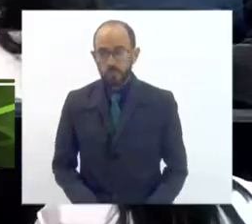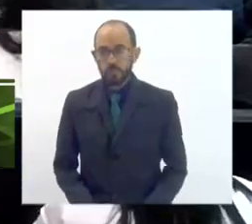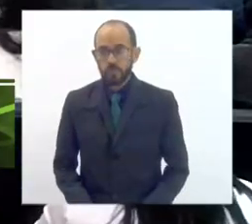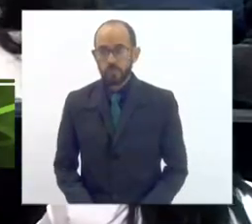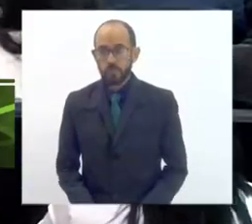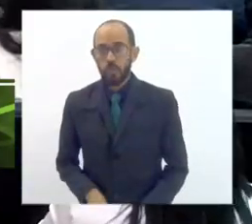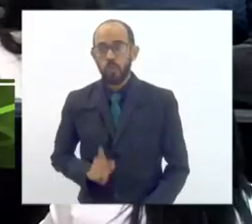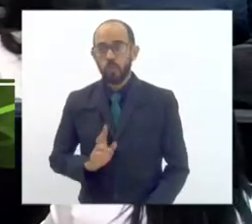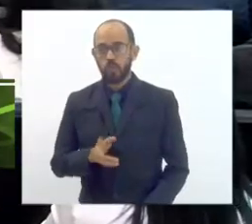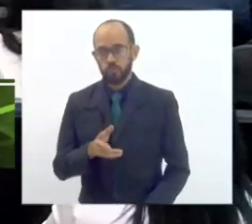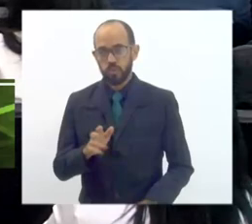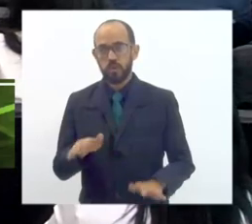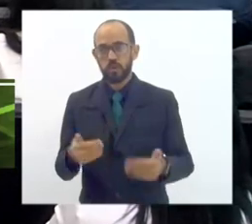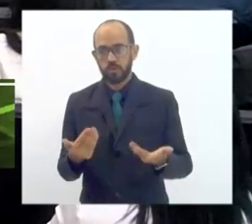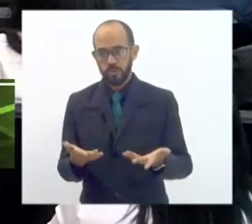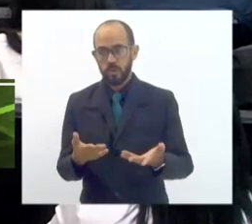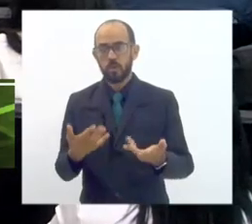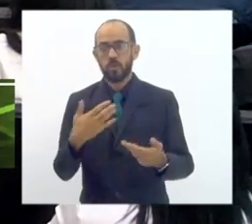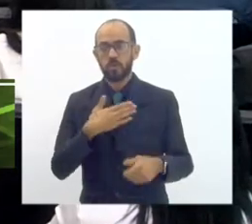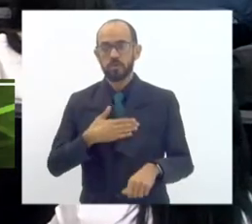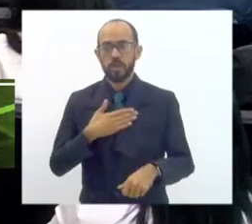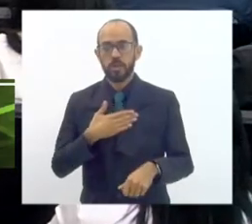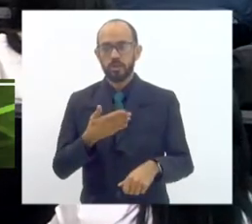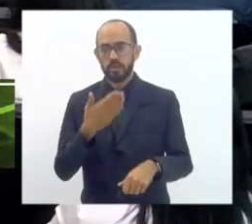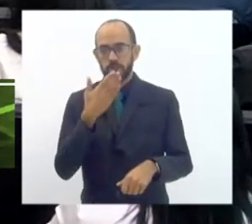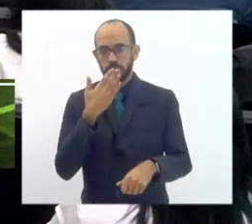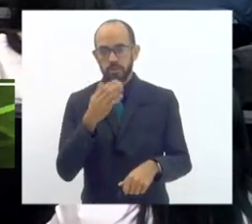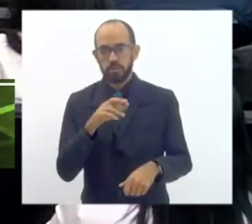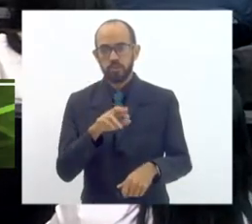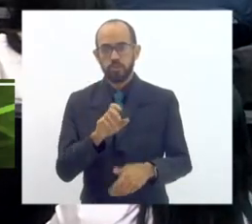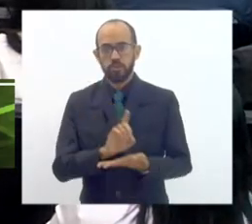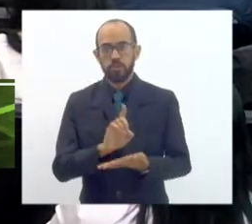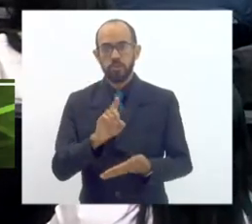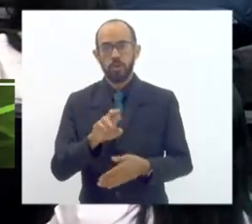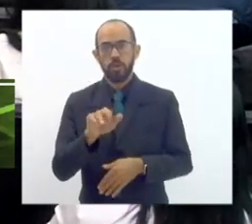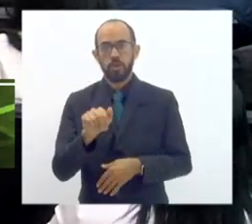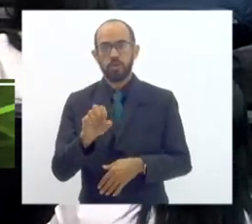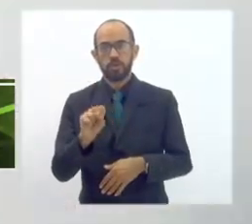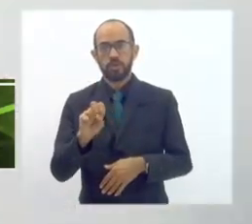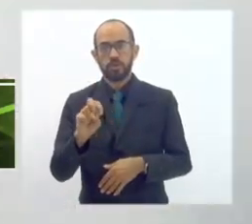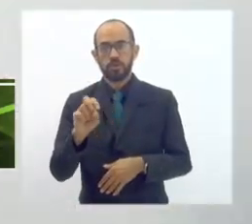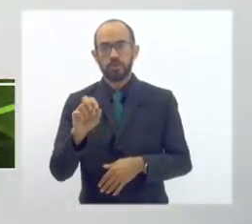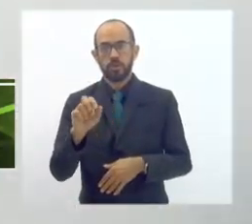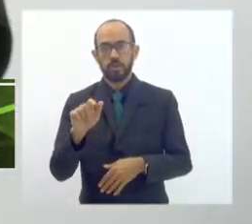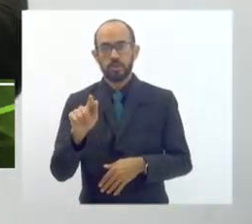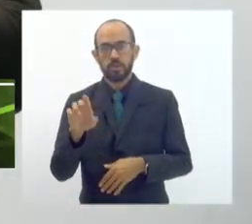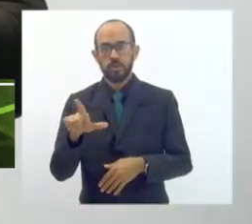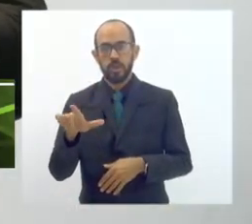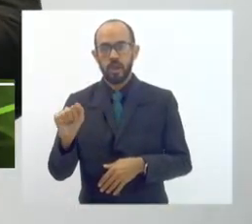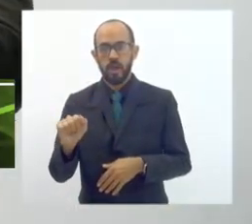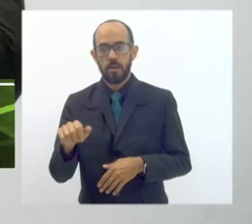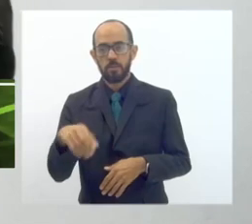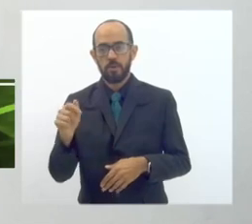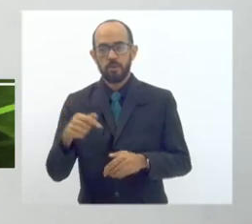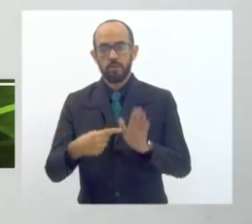dando sequência, eu gostaria de chamar a doutora Rosângela Bello para fazer a apresentação do SISBAF.